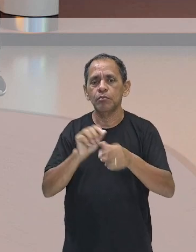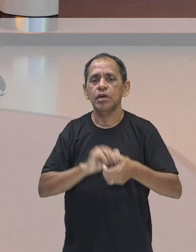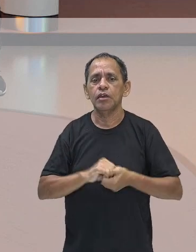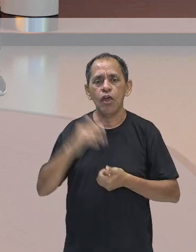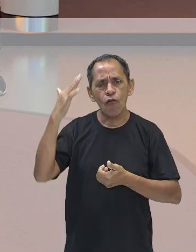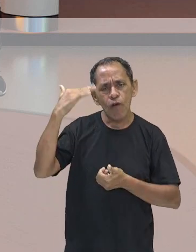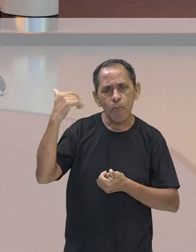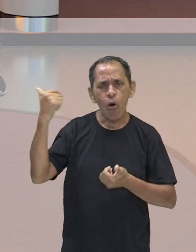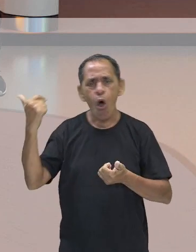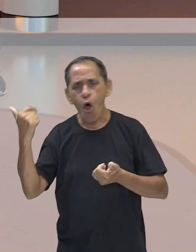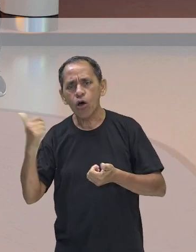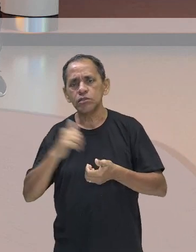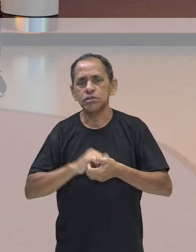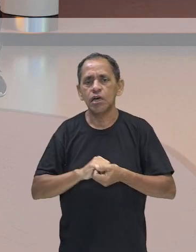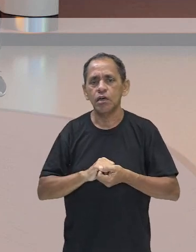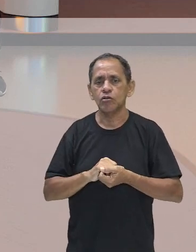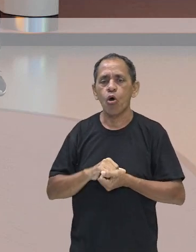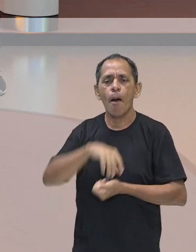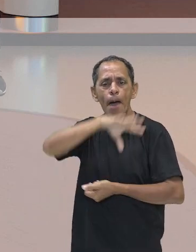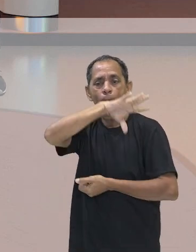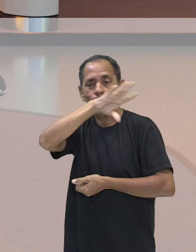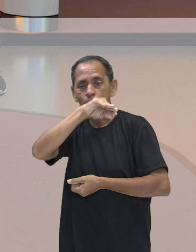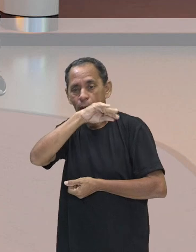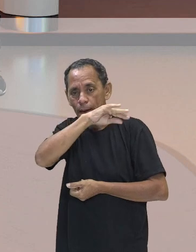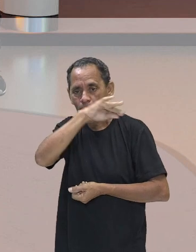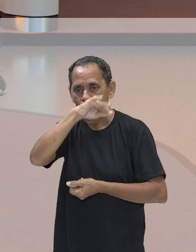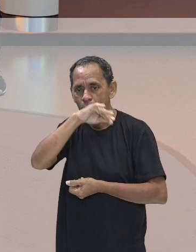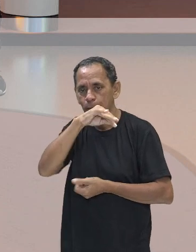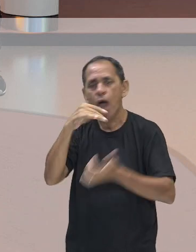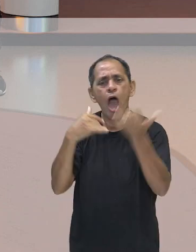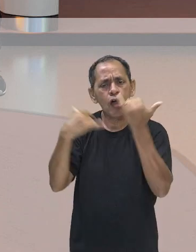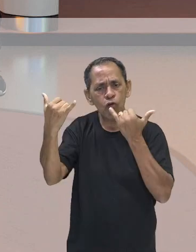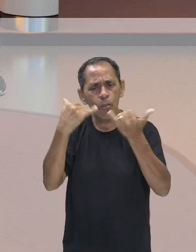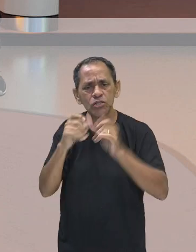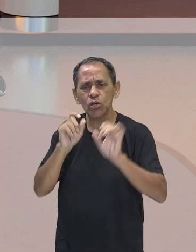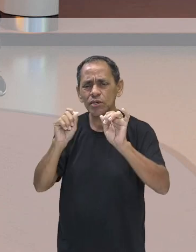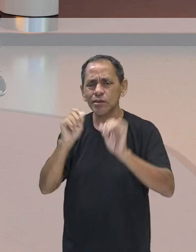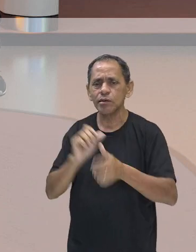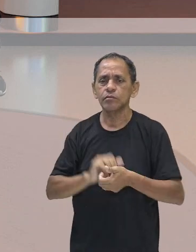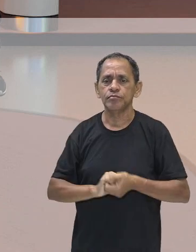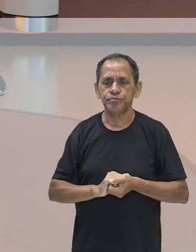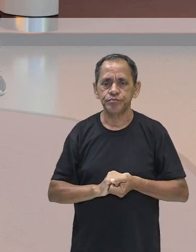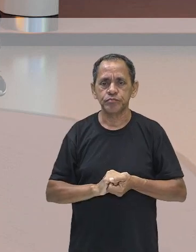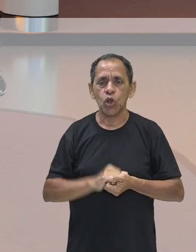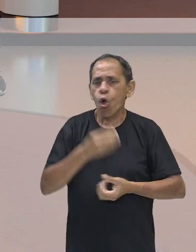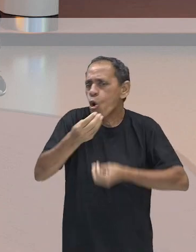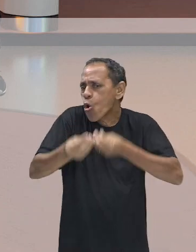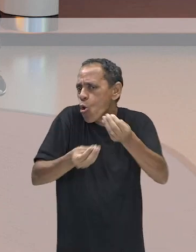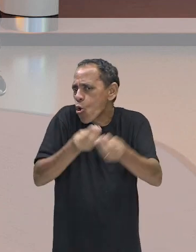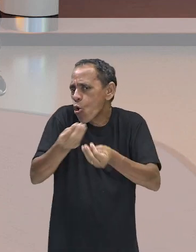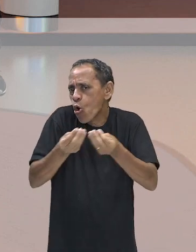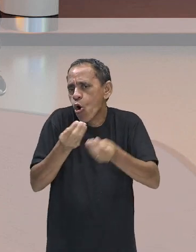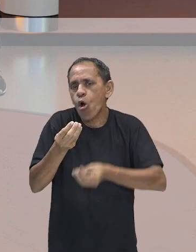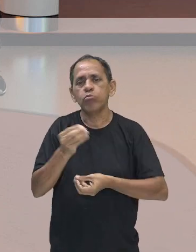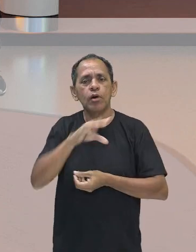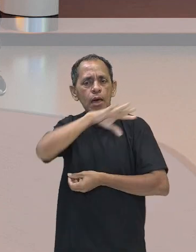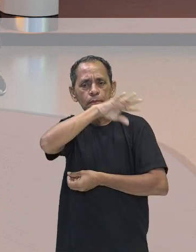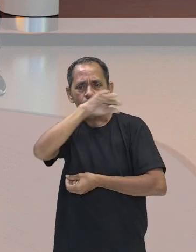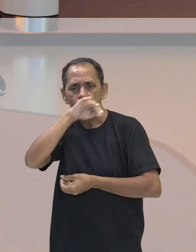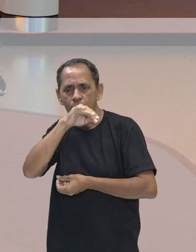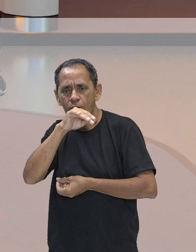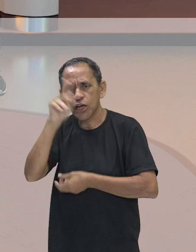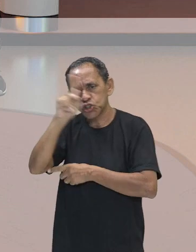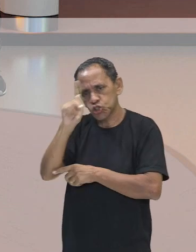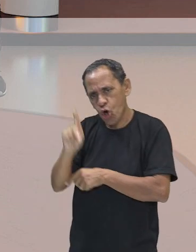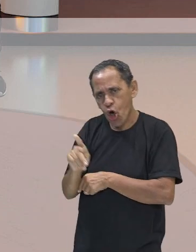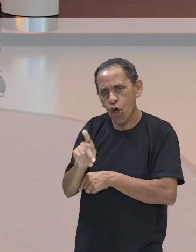aqui, fonte oral, as fontes orais. O que são fontes orais, professor? As fontes históricas